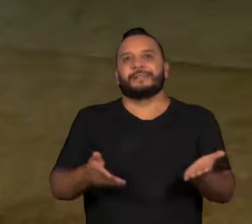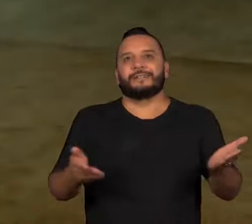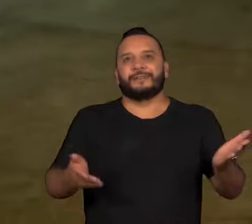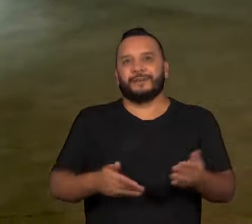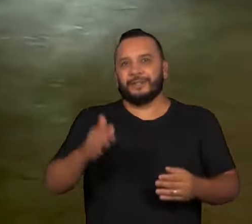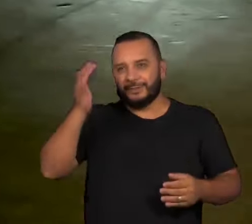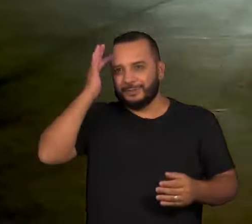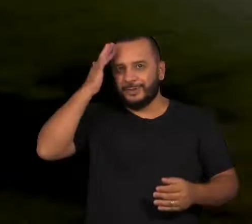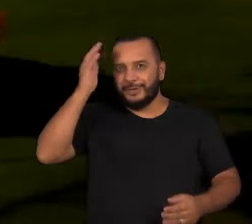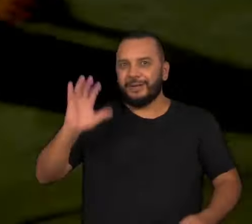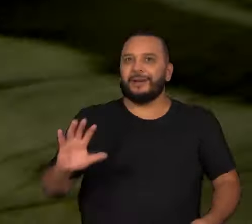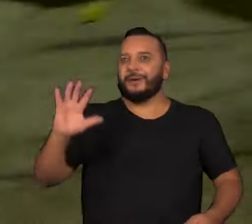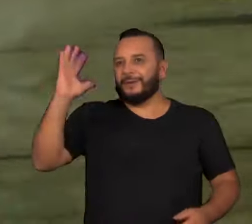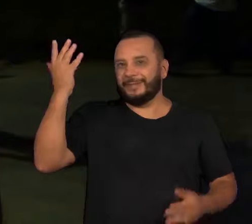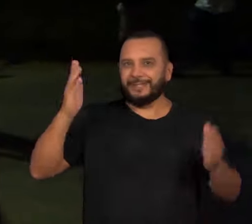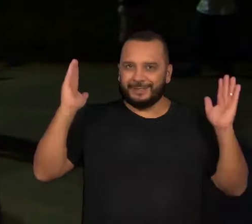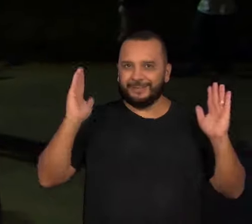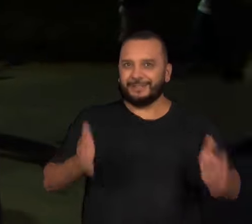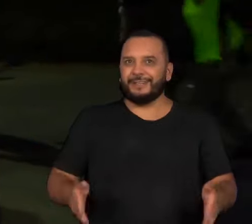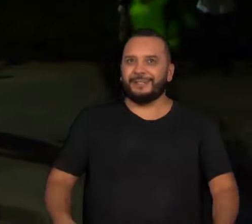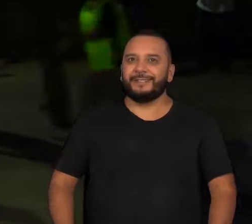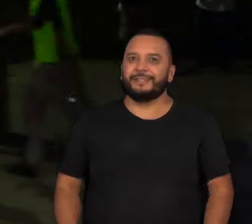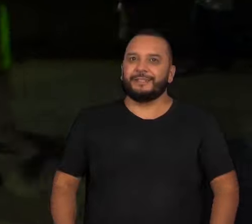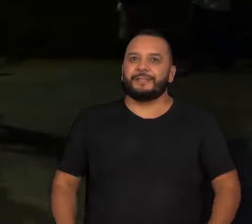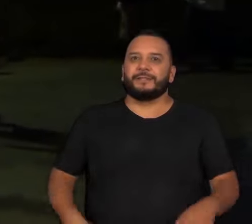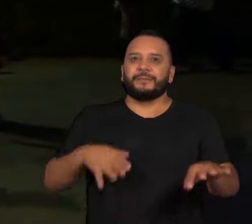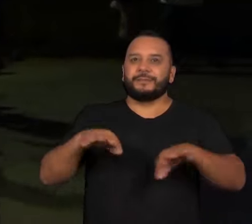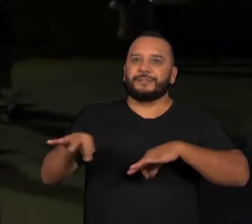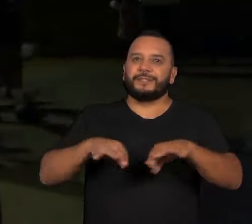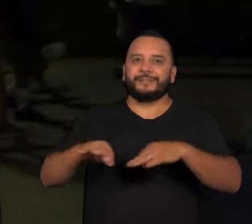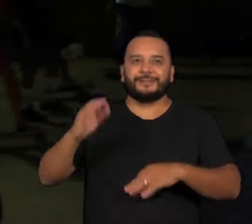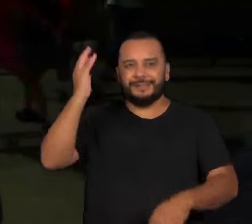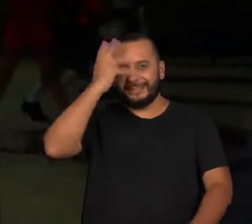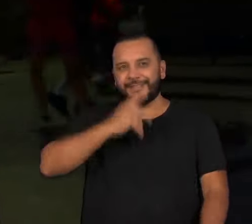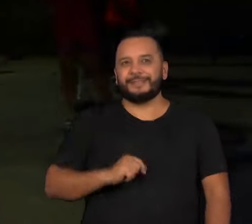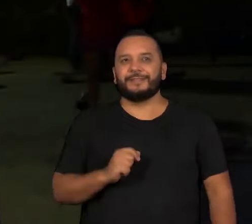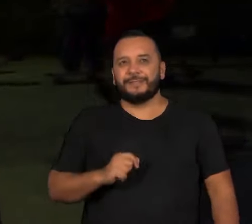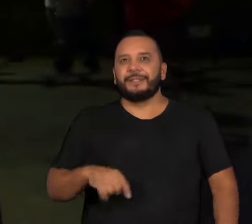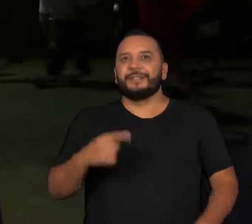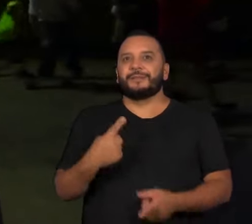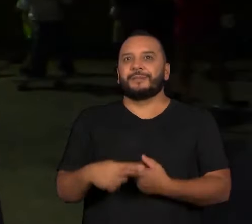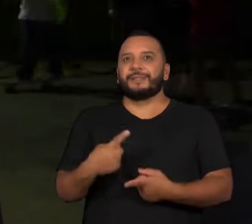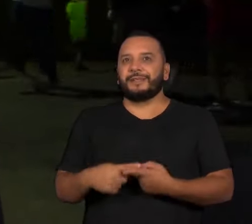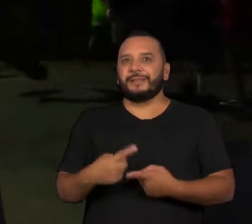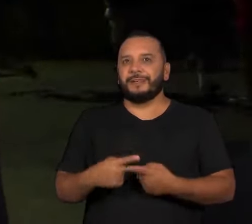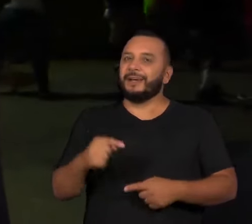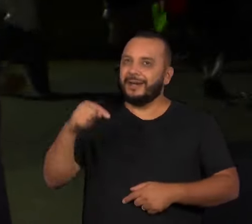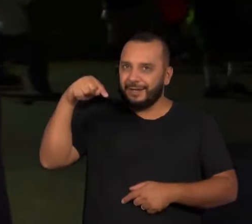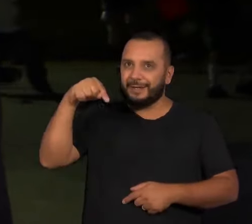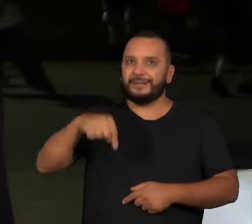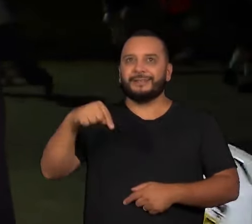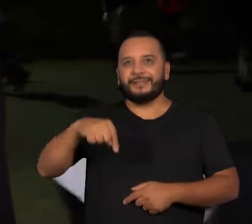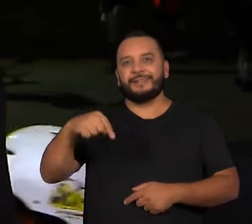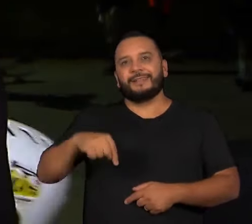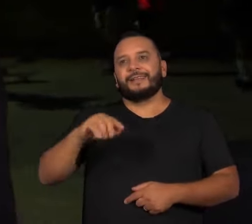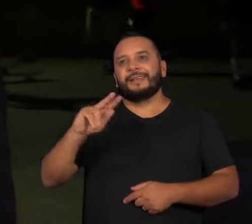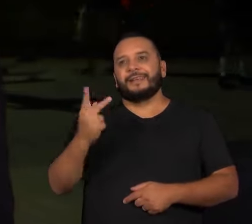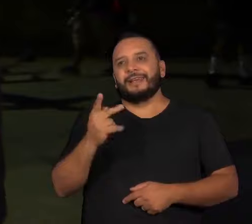se realizou. E achei o projeto muito lindo, né? Porque ainda mais por ser aqui pela Heliópolis